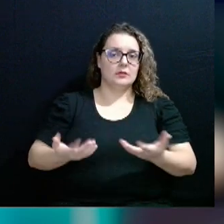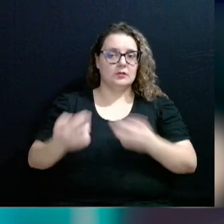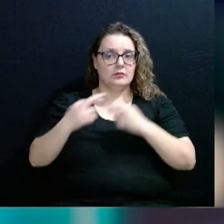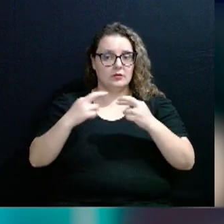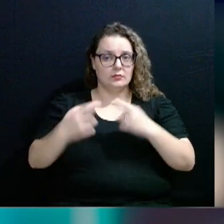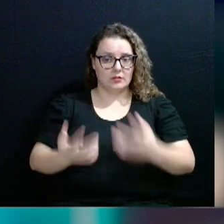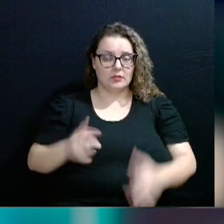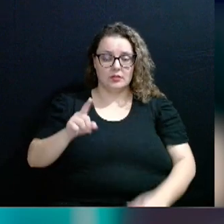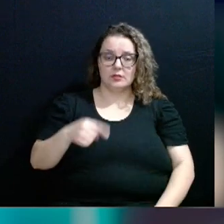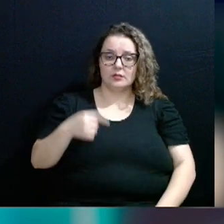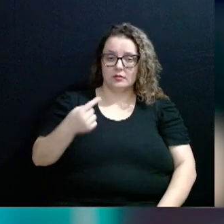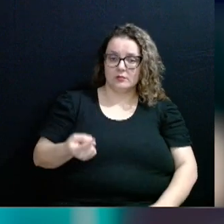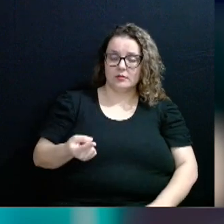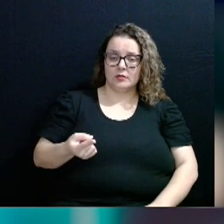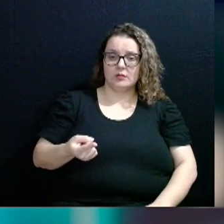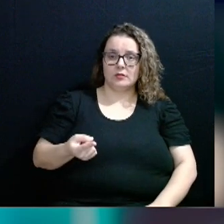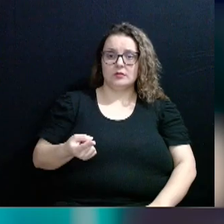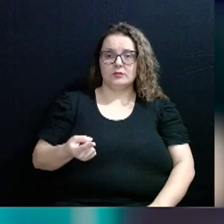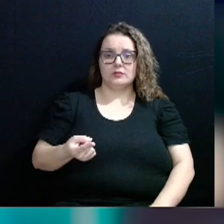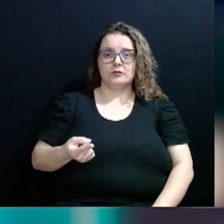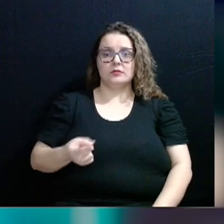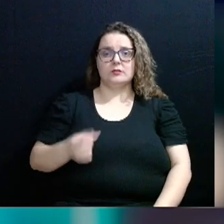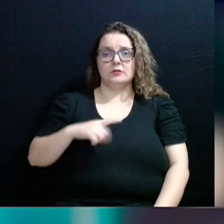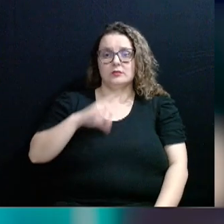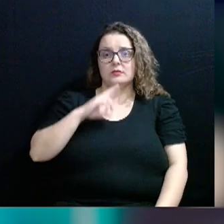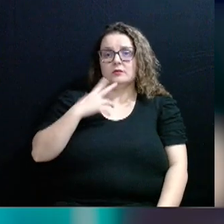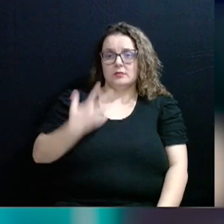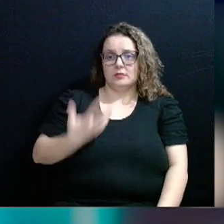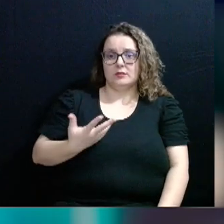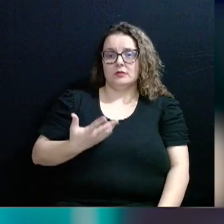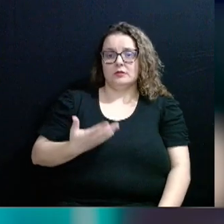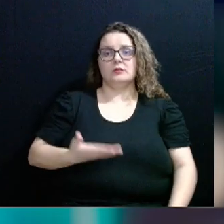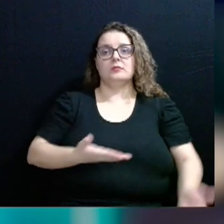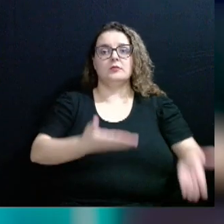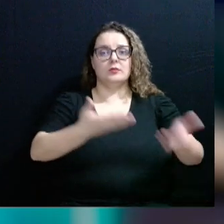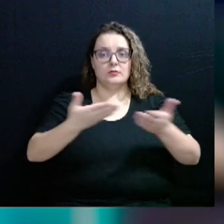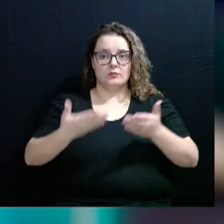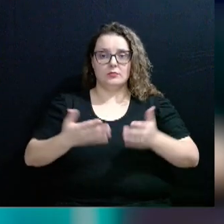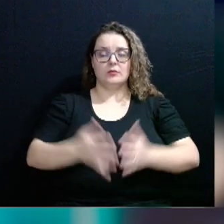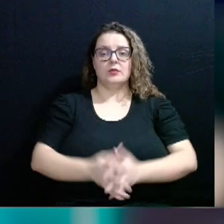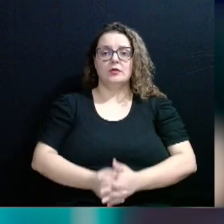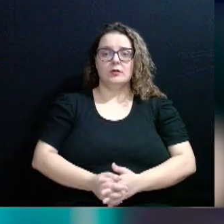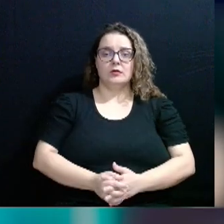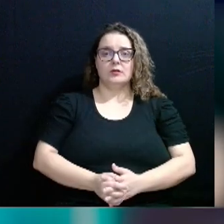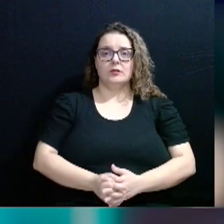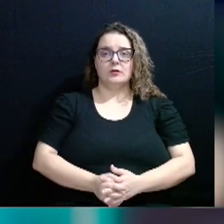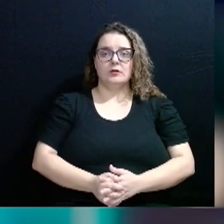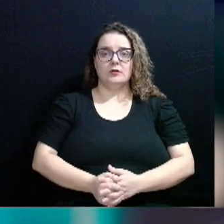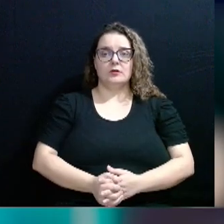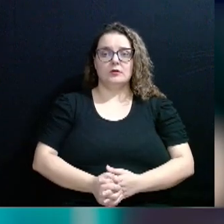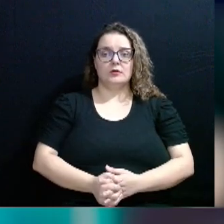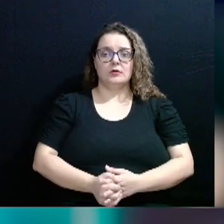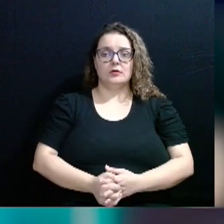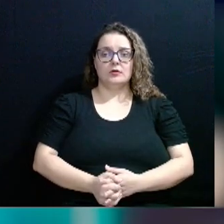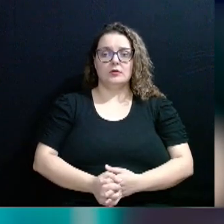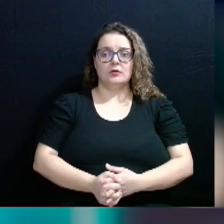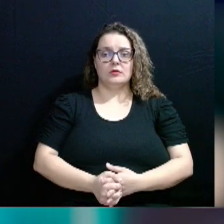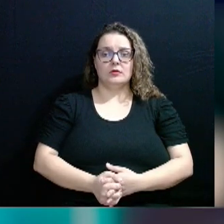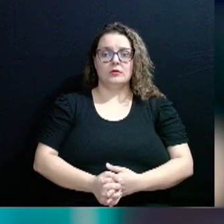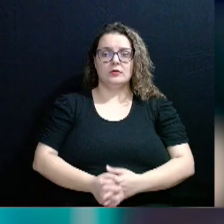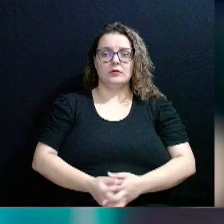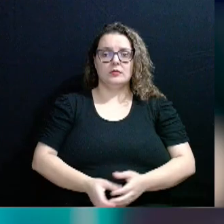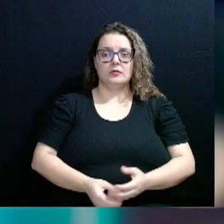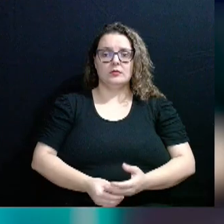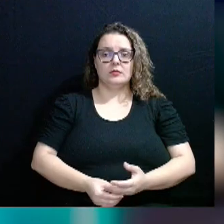Posteriormente, o resultado, né, foi apresentado, já adiantando, como ela disse, no projeto de iniciação